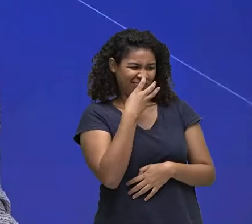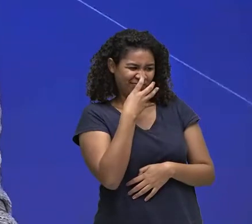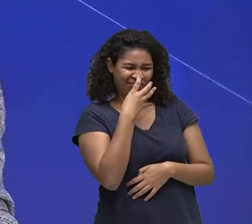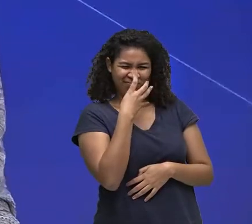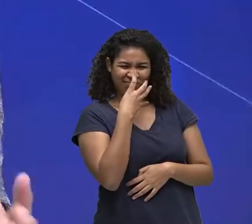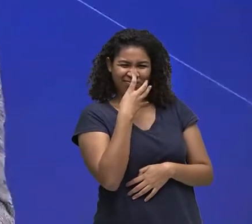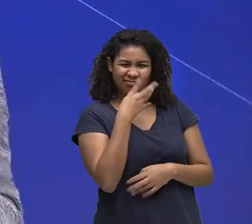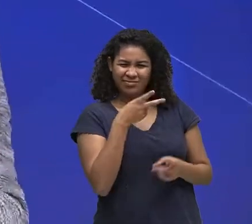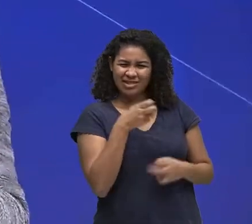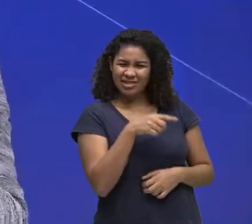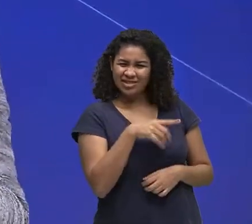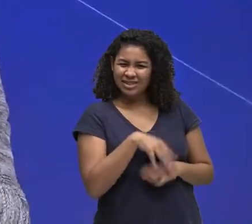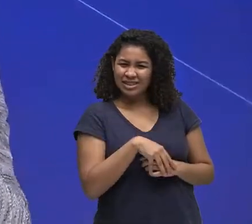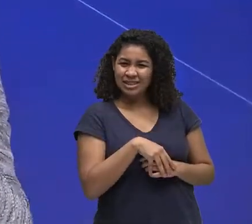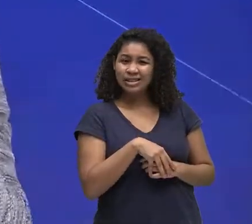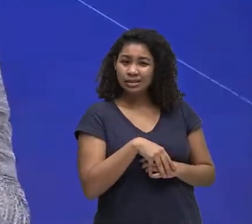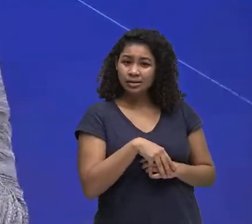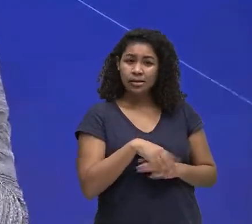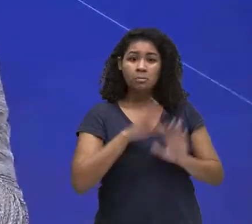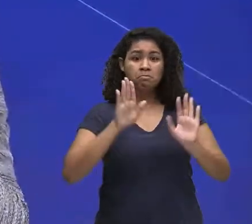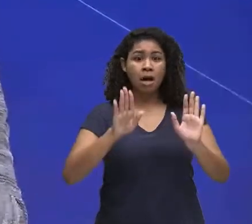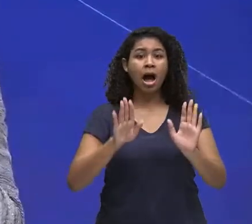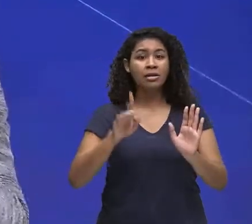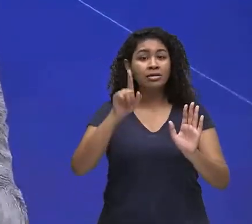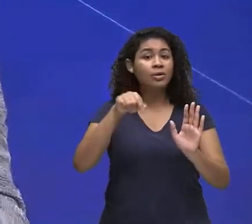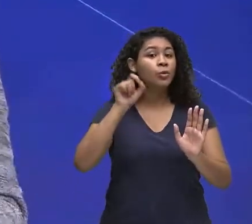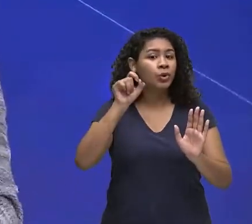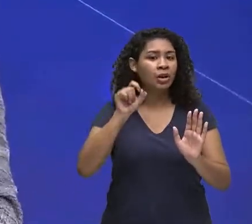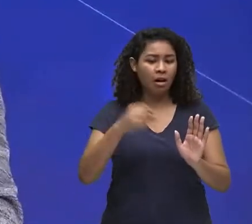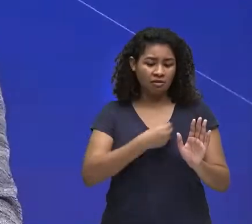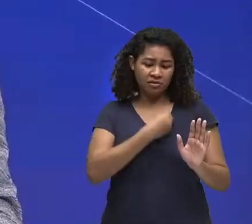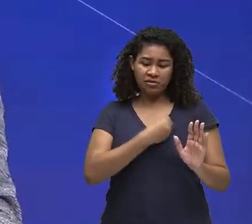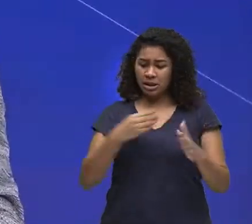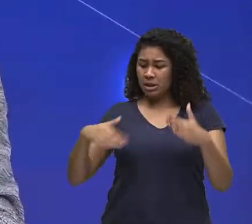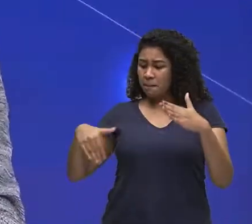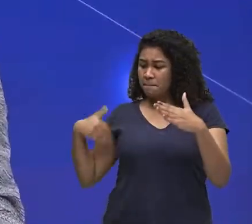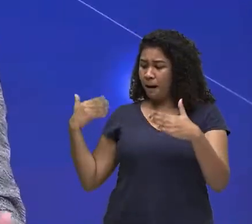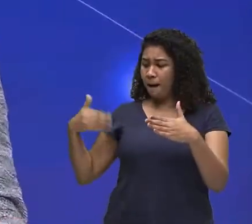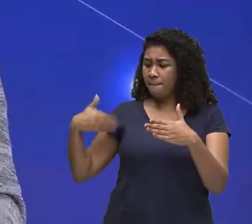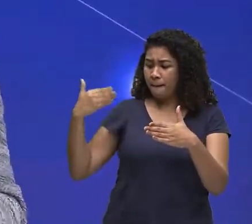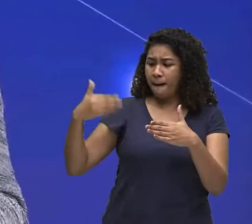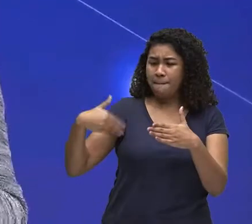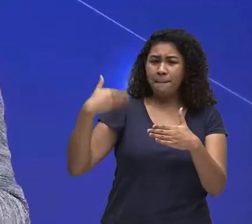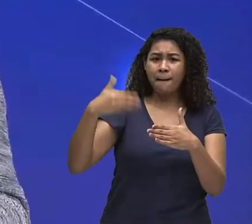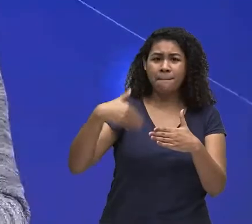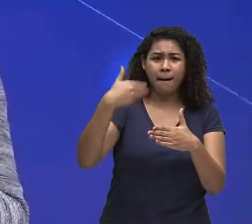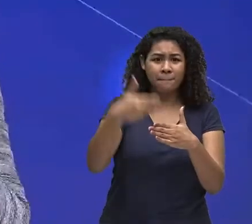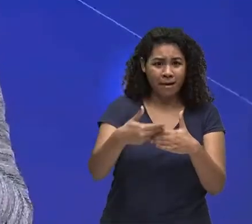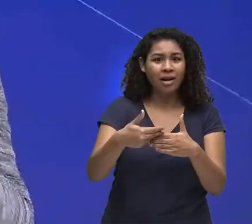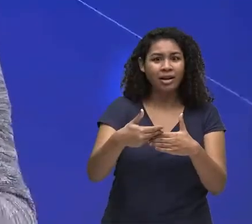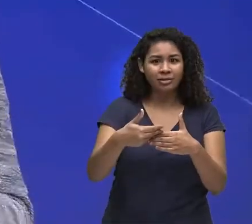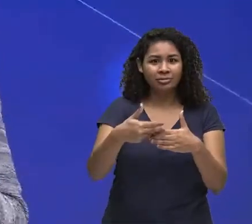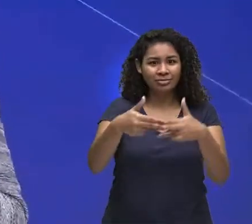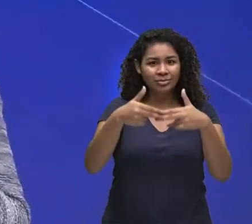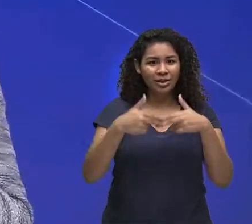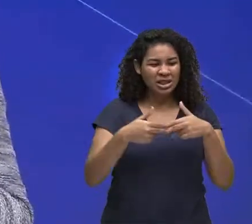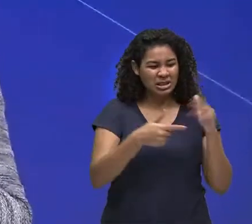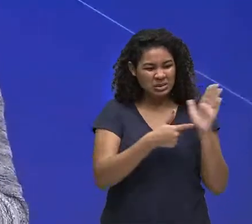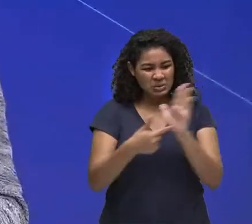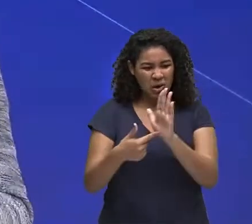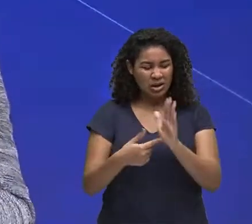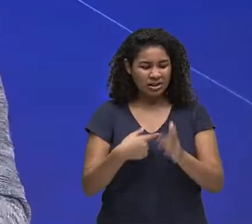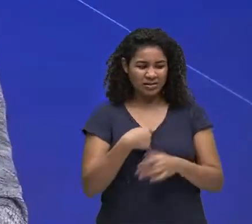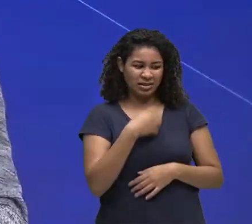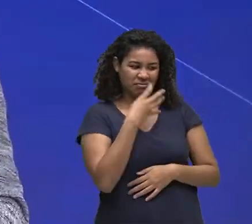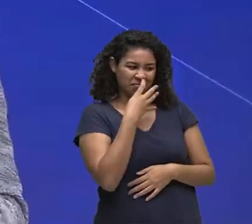perpassa, é claro que ele vem da vida, perpassa o esporte e volta para a vida, porque se a gente não aprende a perder,